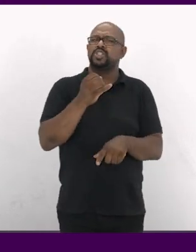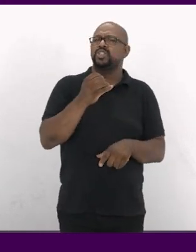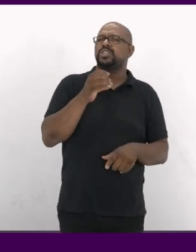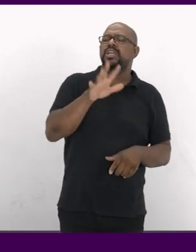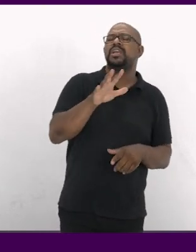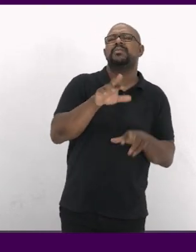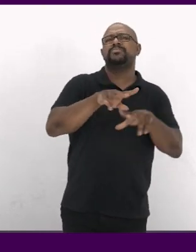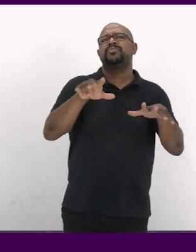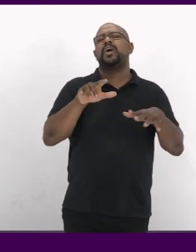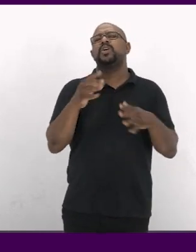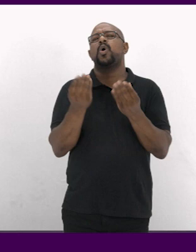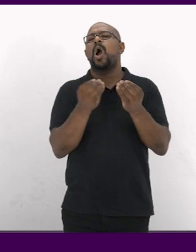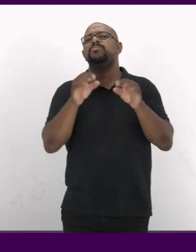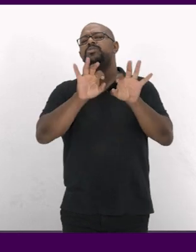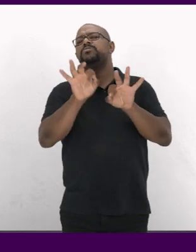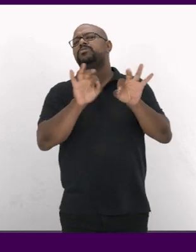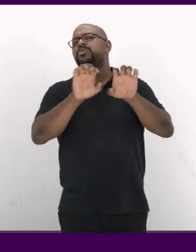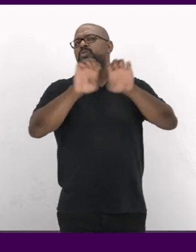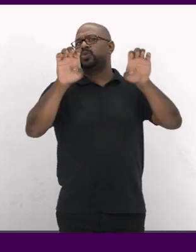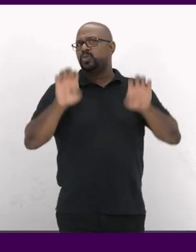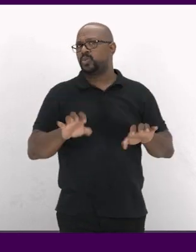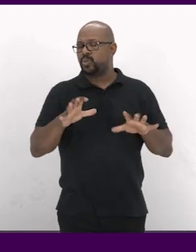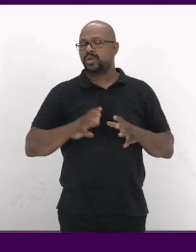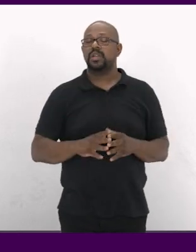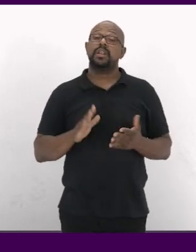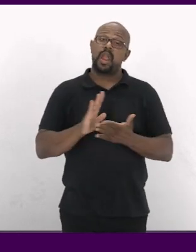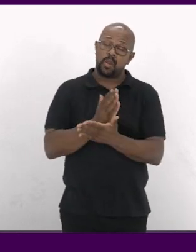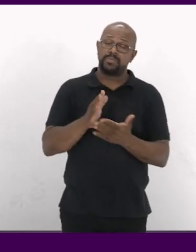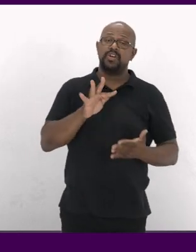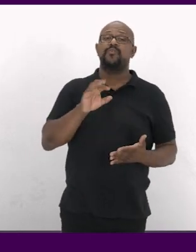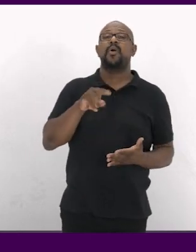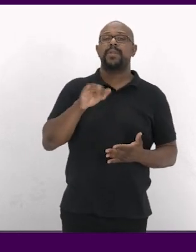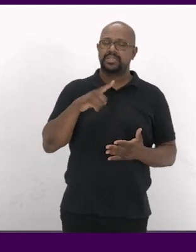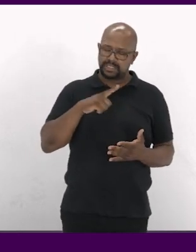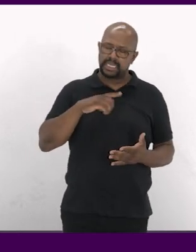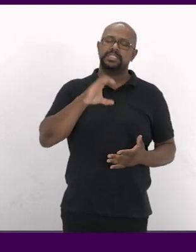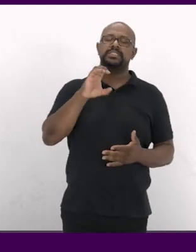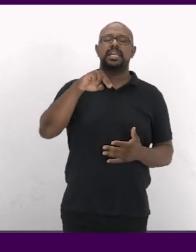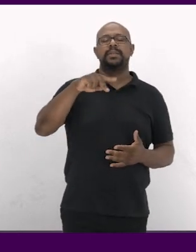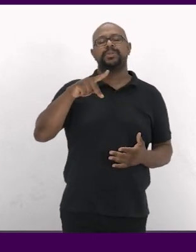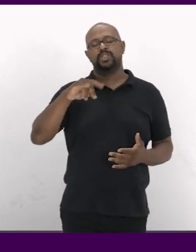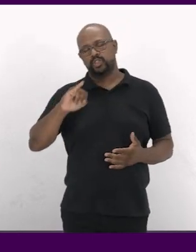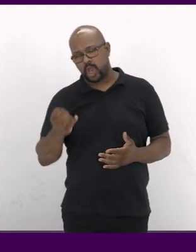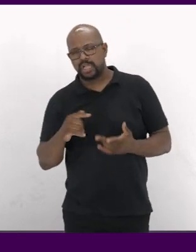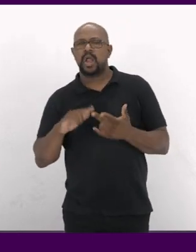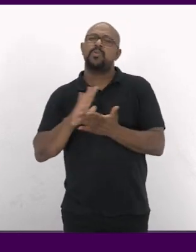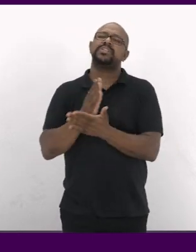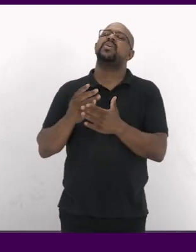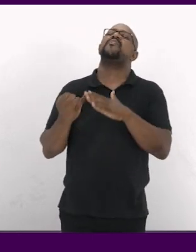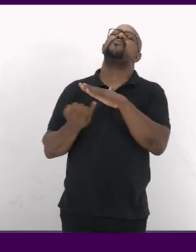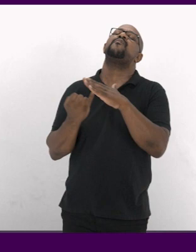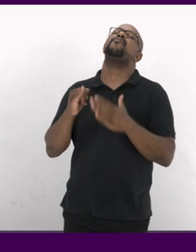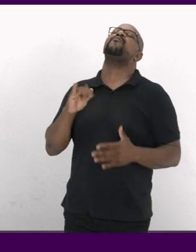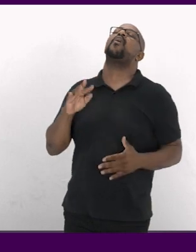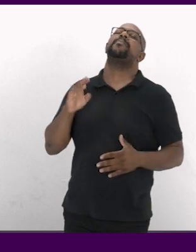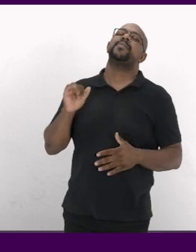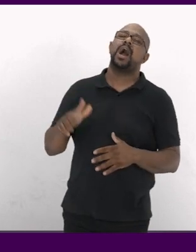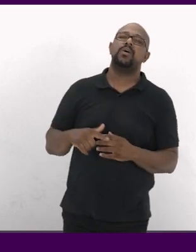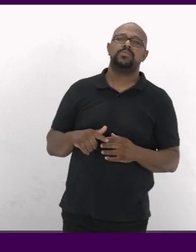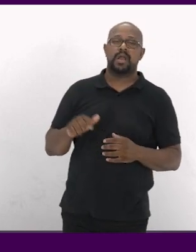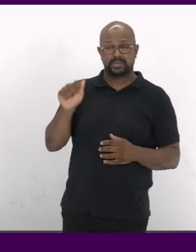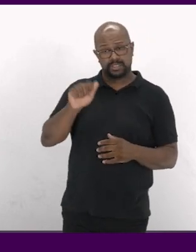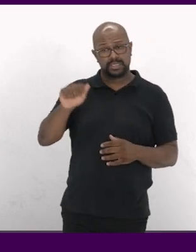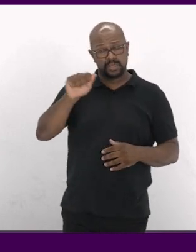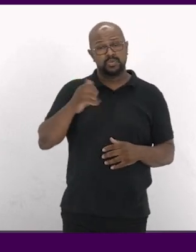formatos e institucionalidades. Algumas são formalizadas com CNPJ, outras são informais.